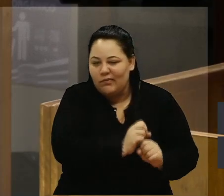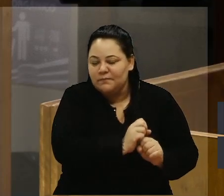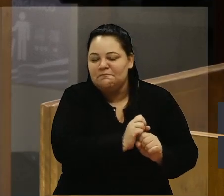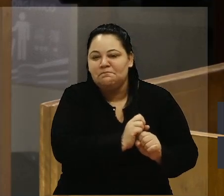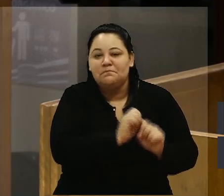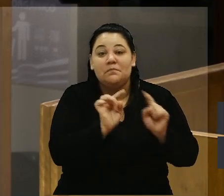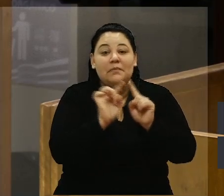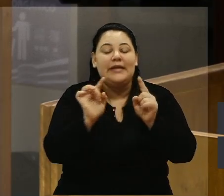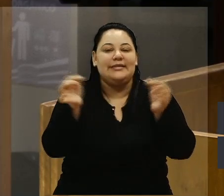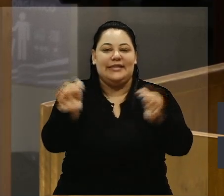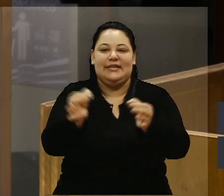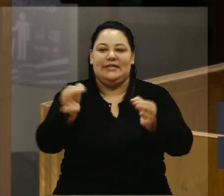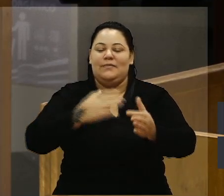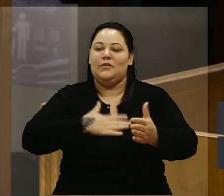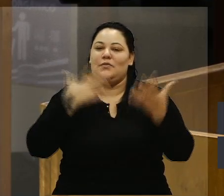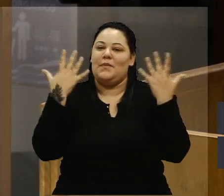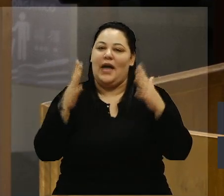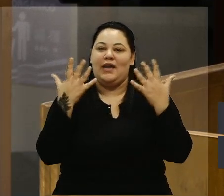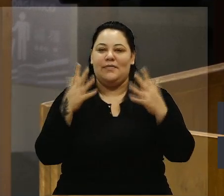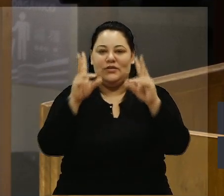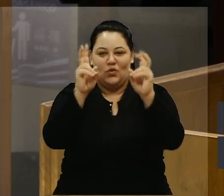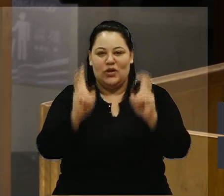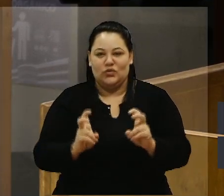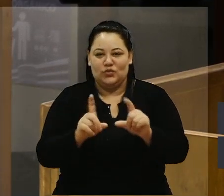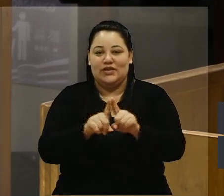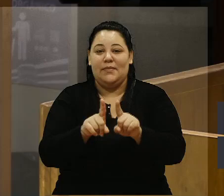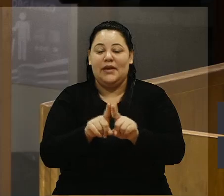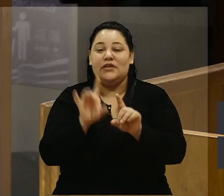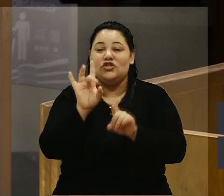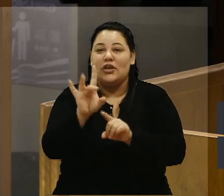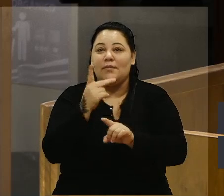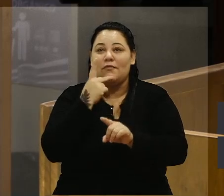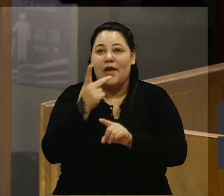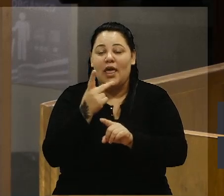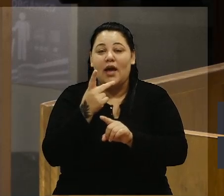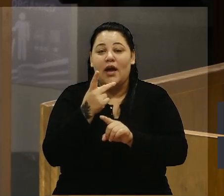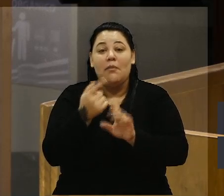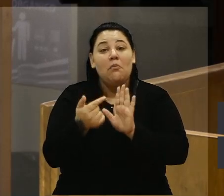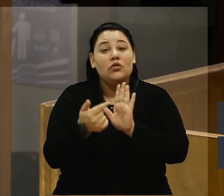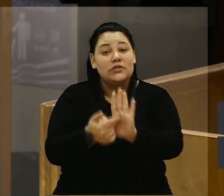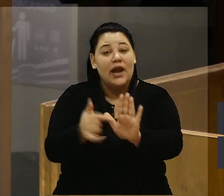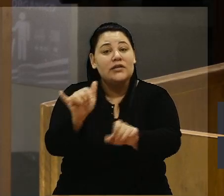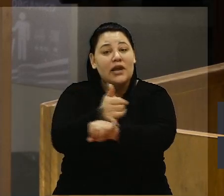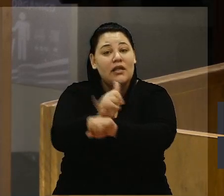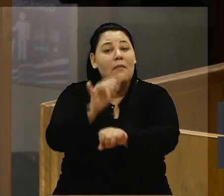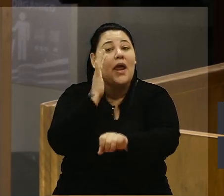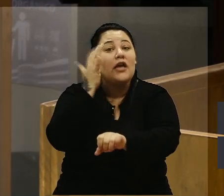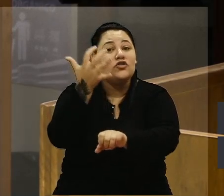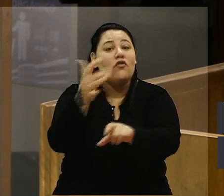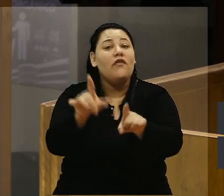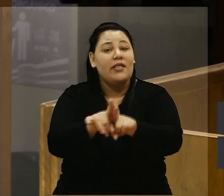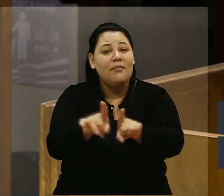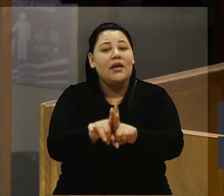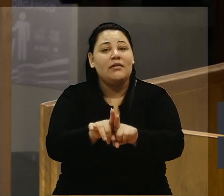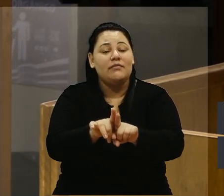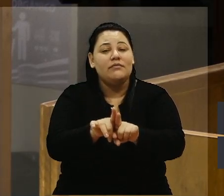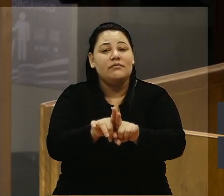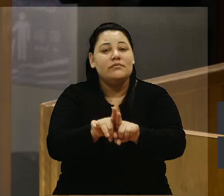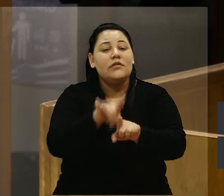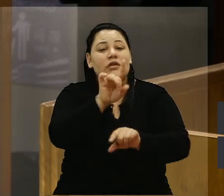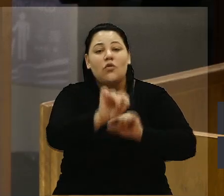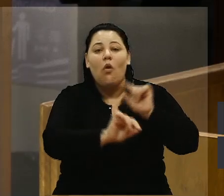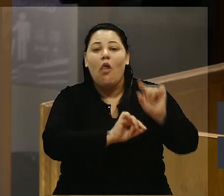meus parabéns pelo tema e já pelo apontamento de soluções, porque quando é feito essa questão